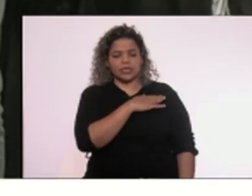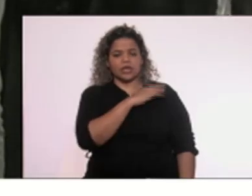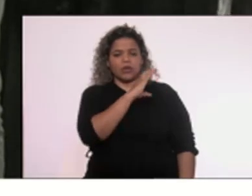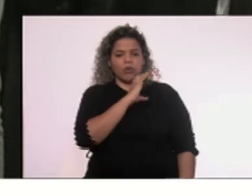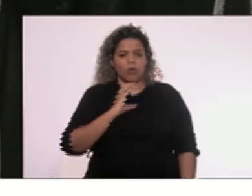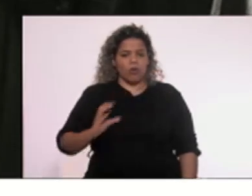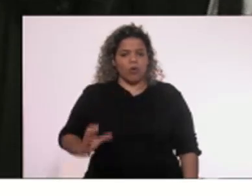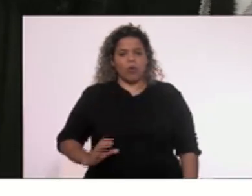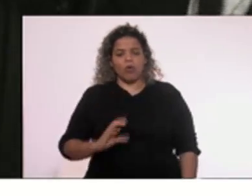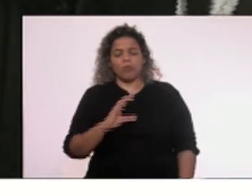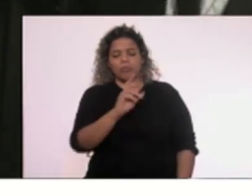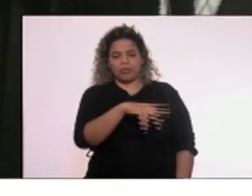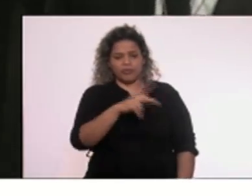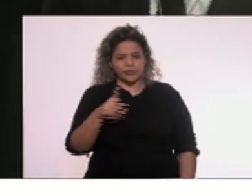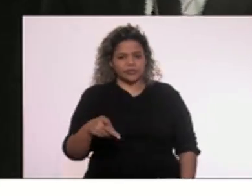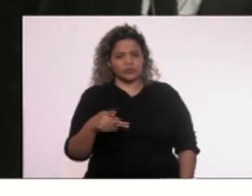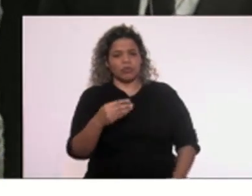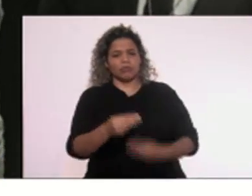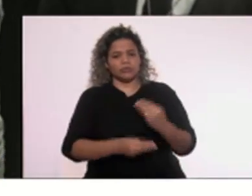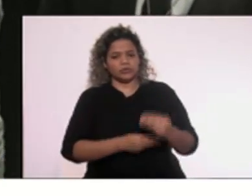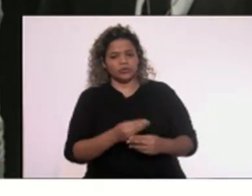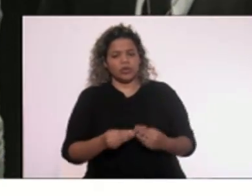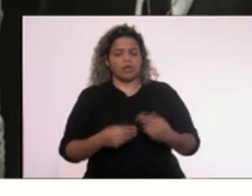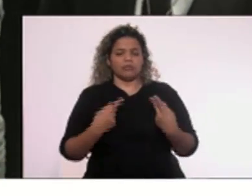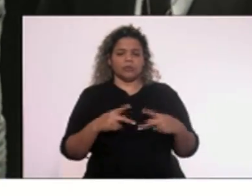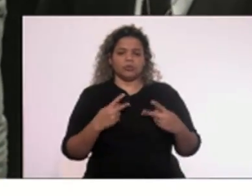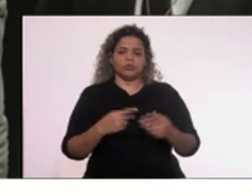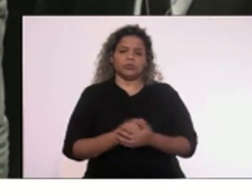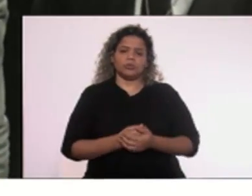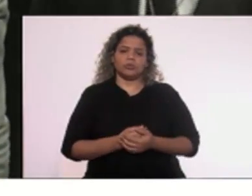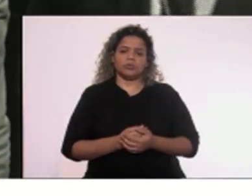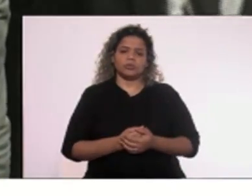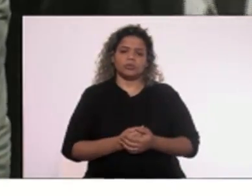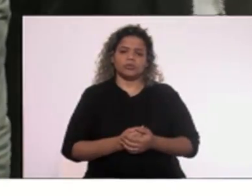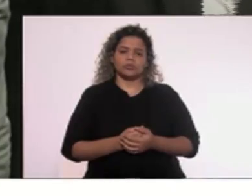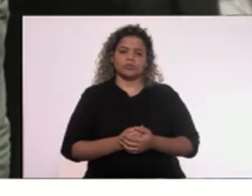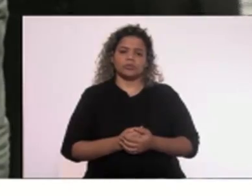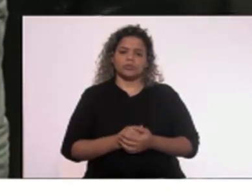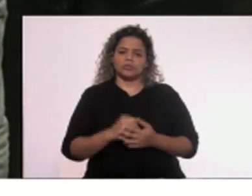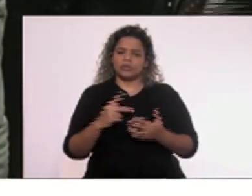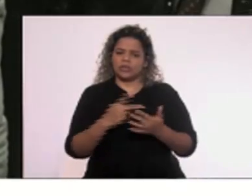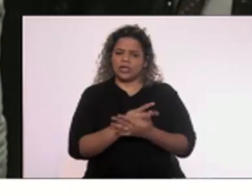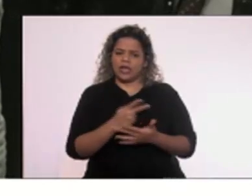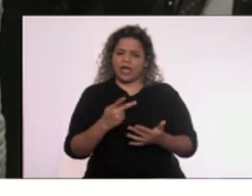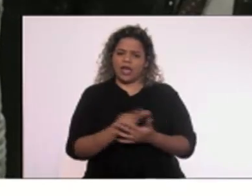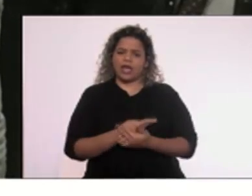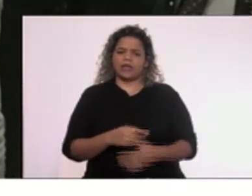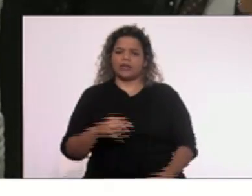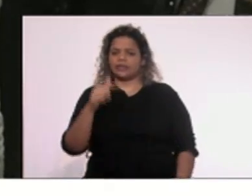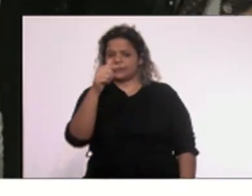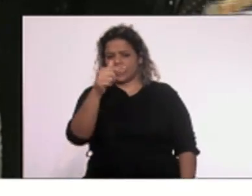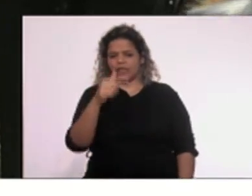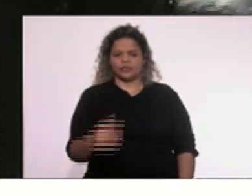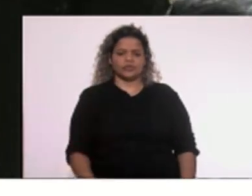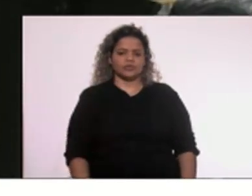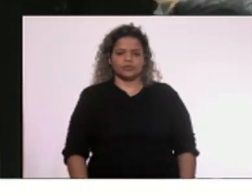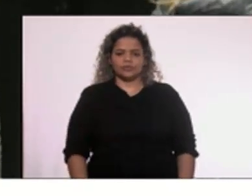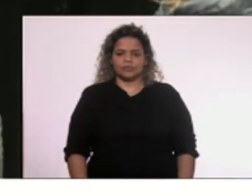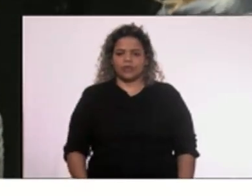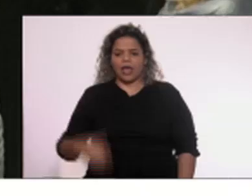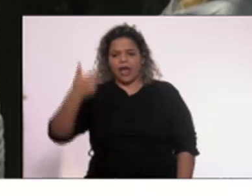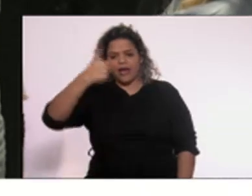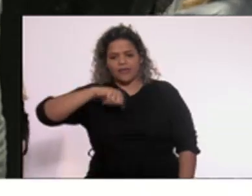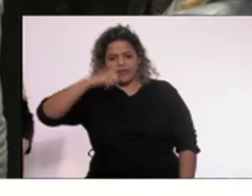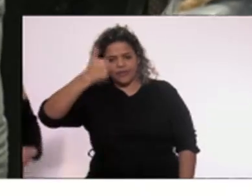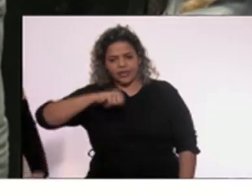corpo docente envolvido nos programas. Aqui está errado, não é 8, é 7.